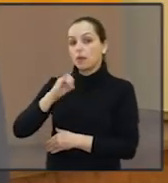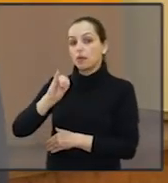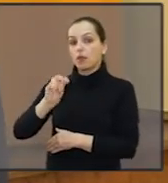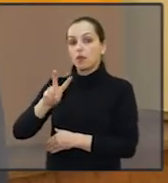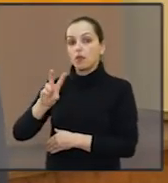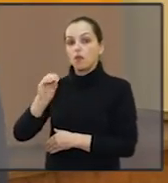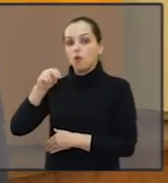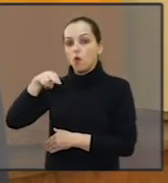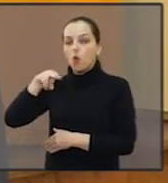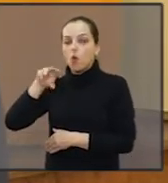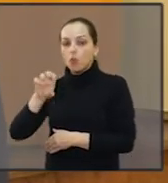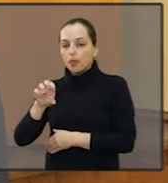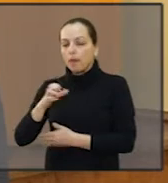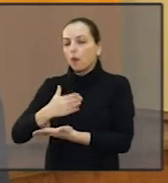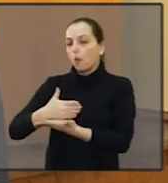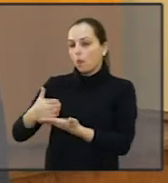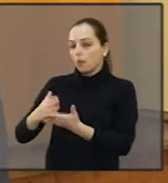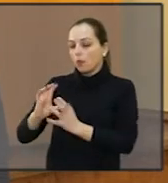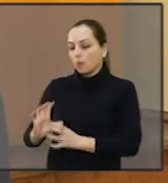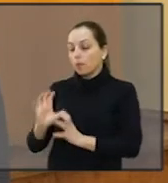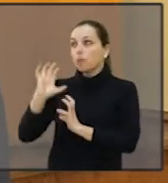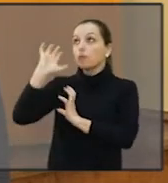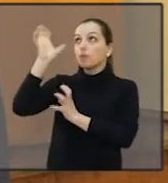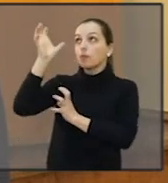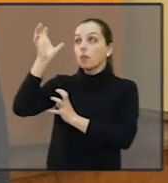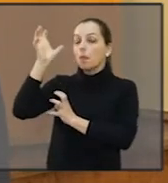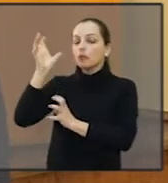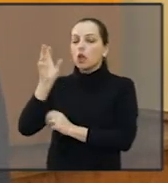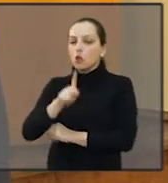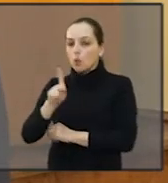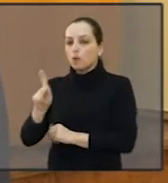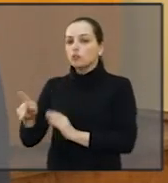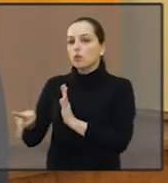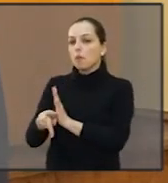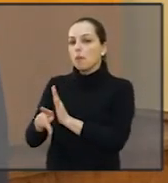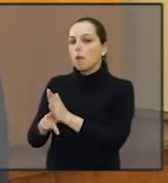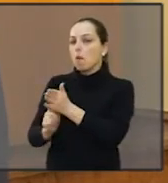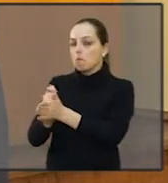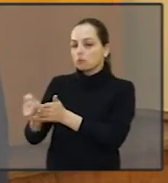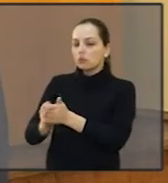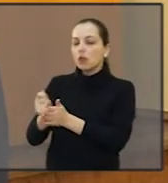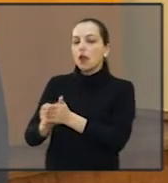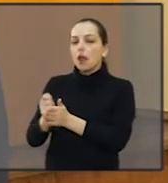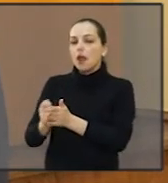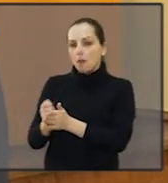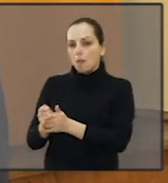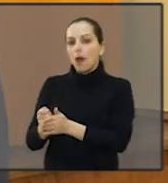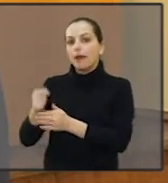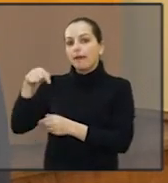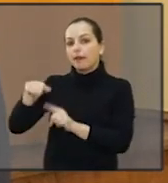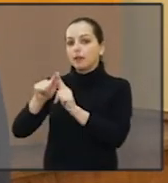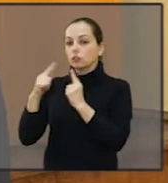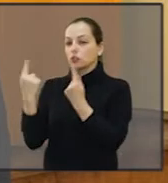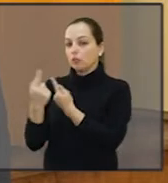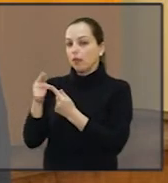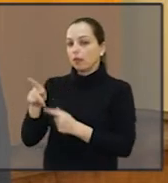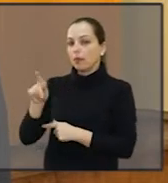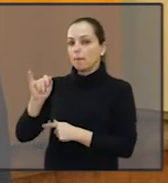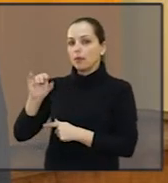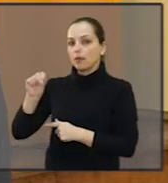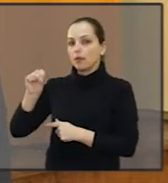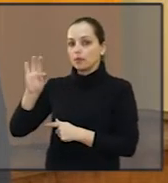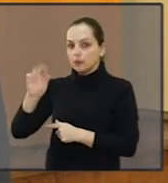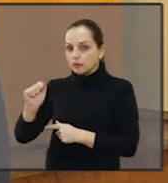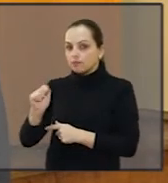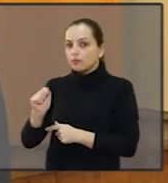a irmã Ivone, que começou a jogar basquete com o professor Onofre Held, daqui de Araraquara, lá no ginásio da pista. E um dia eu